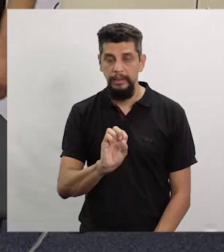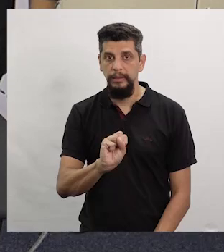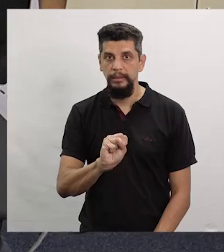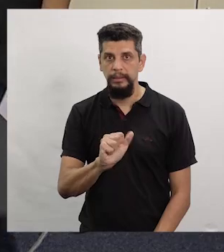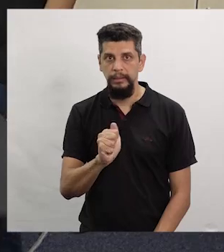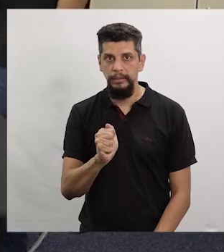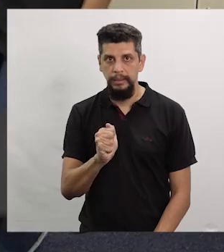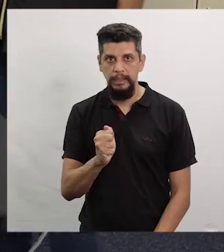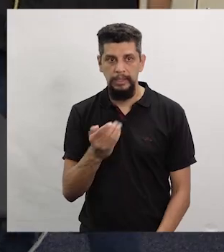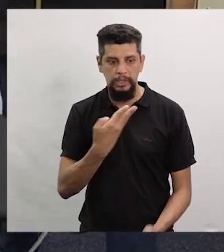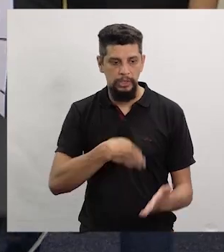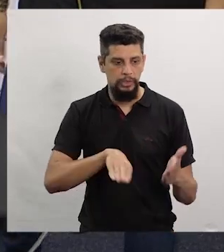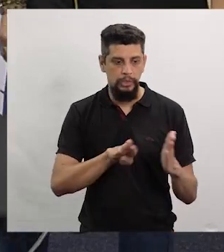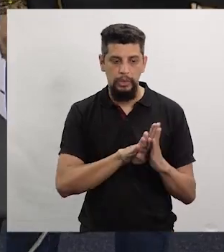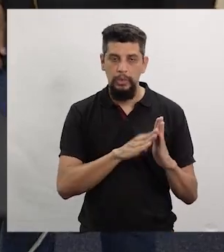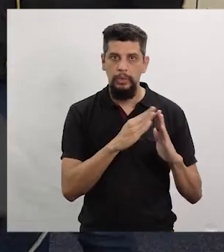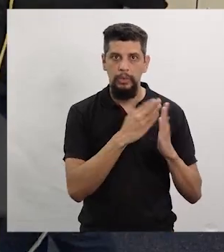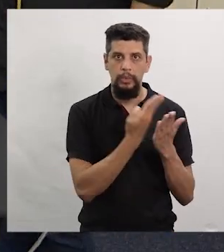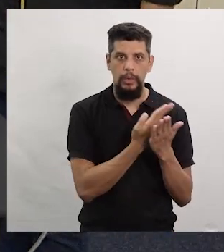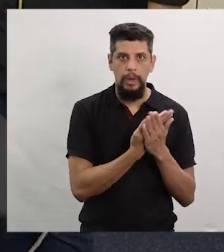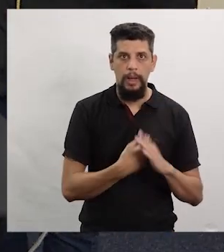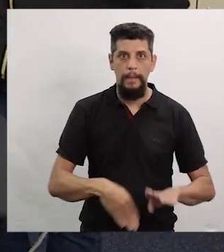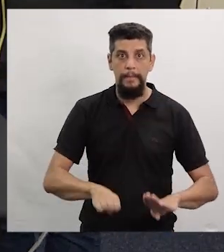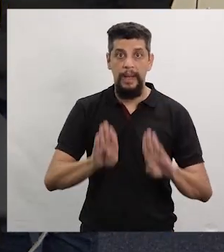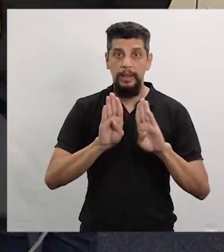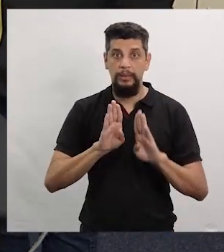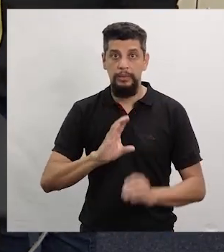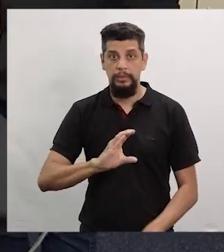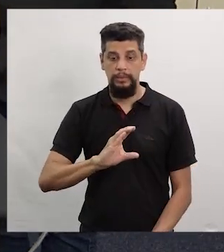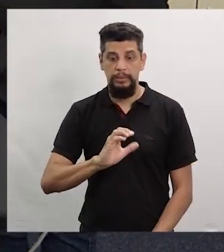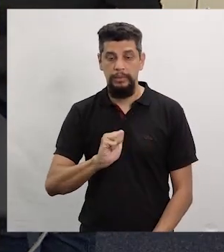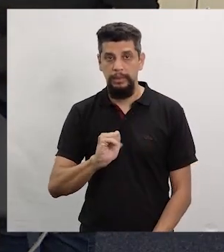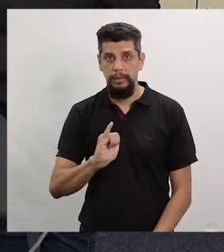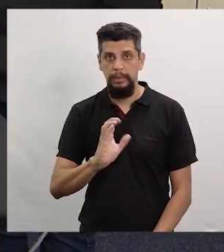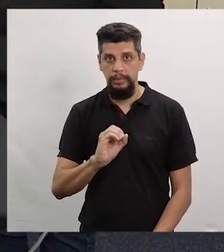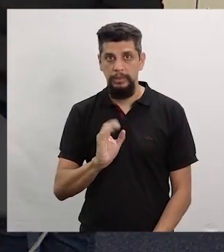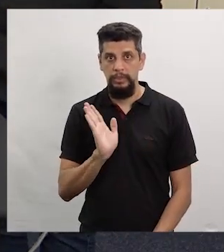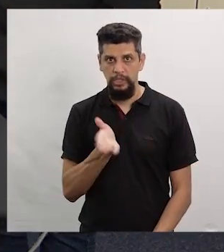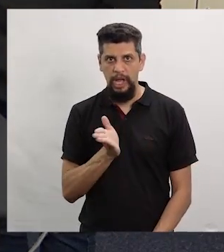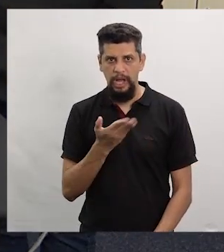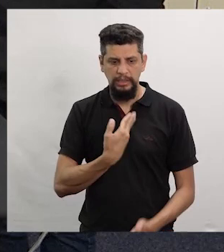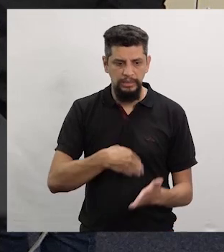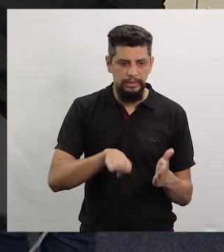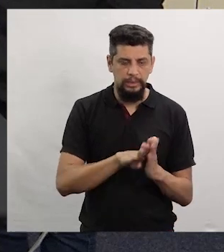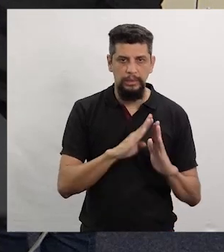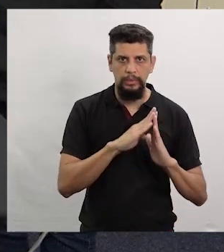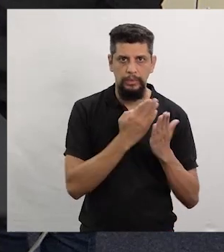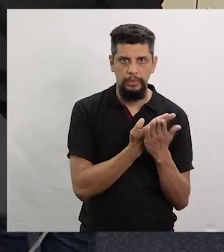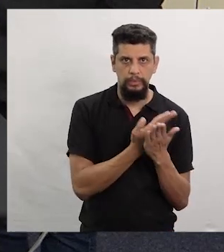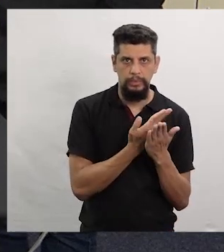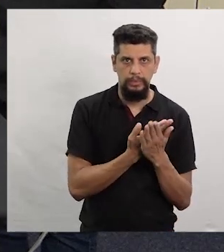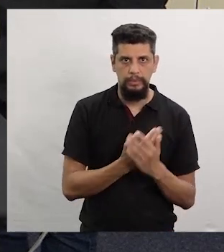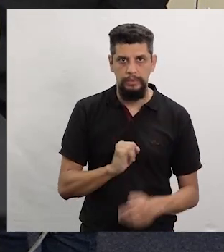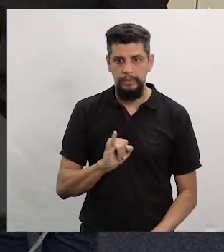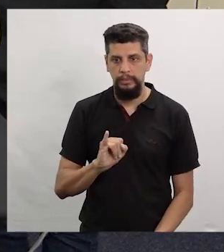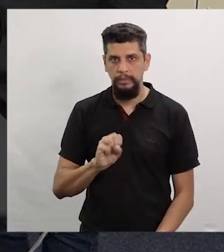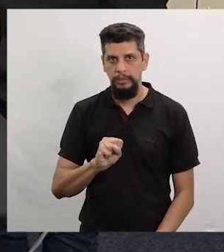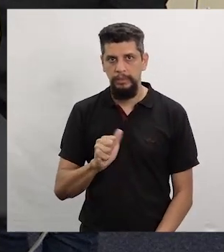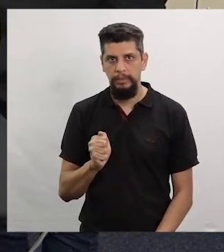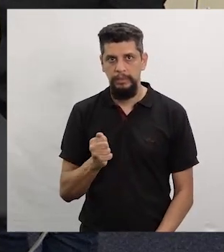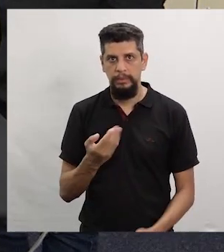à escola muito bem mas o Caio também vai chegar tá então eh Como a Isa